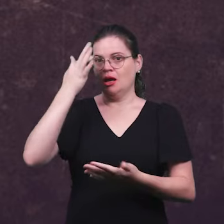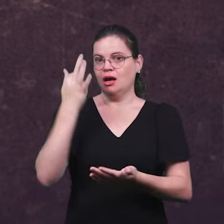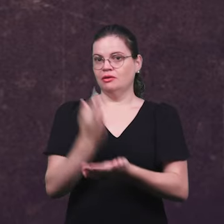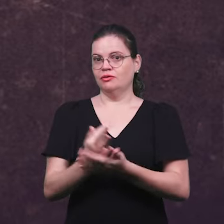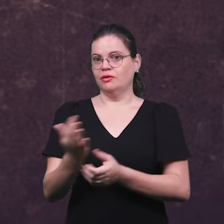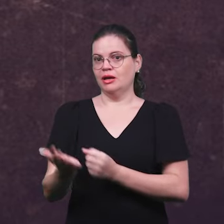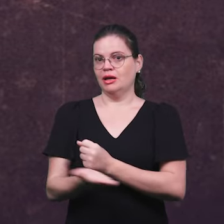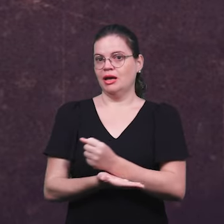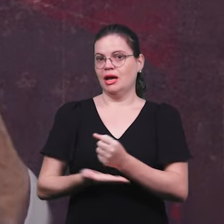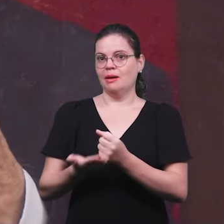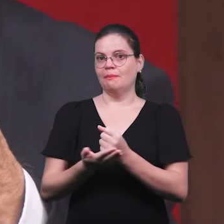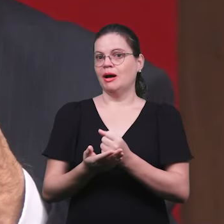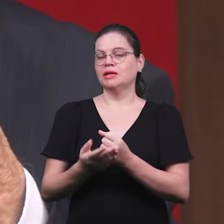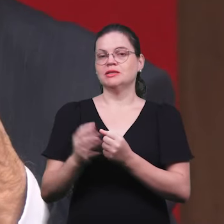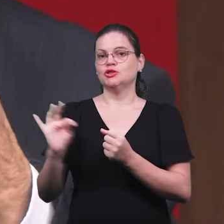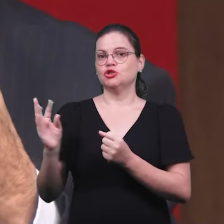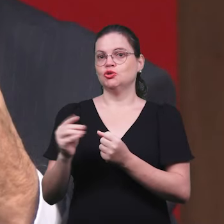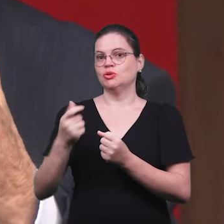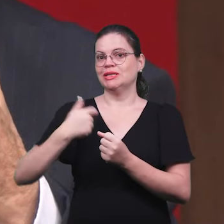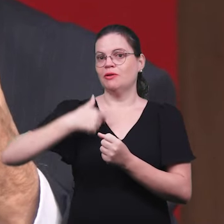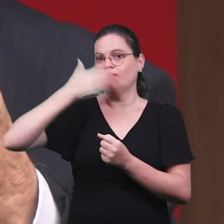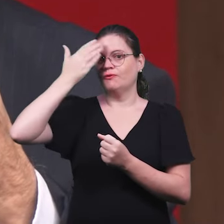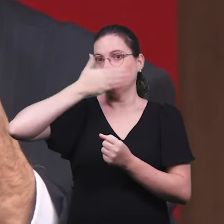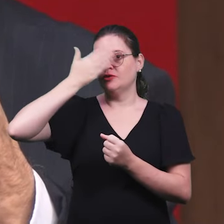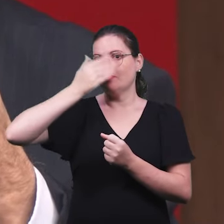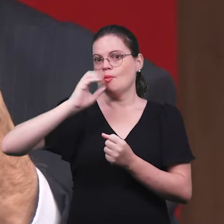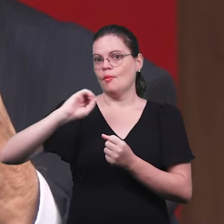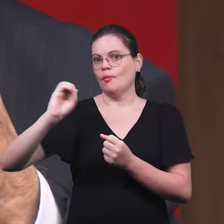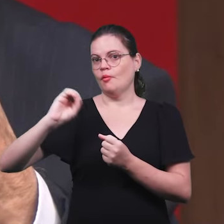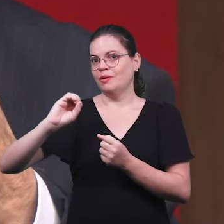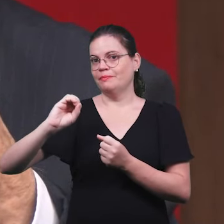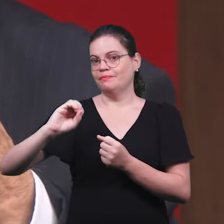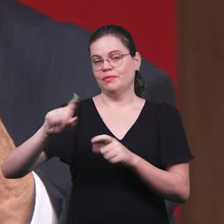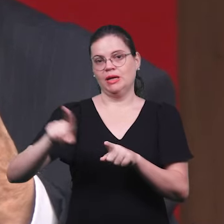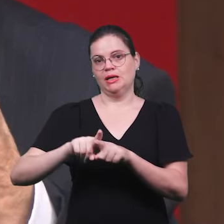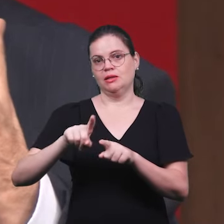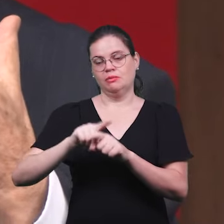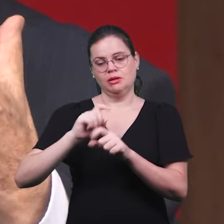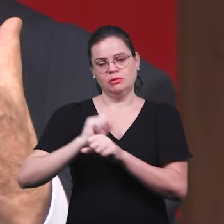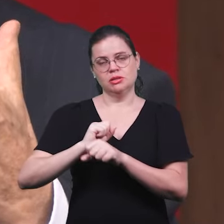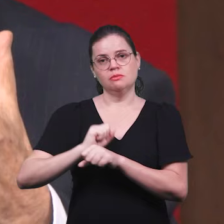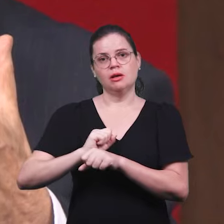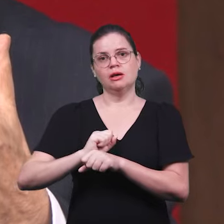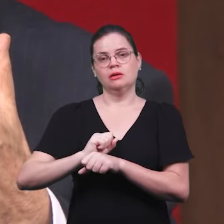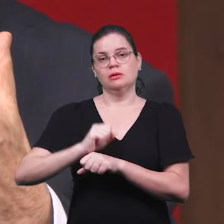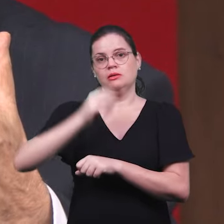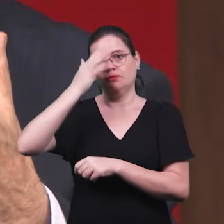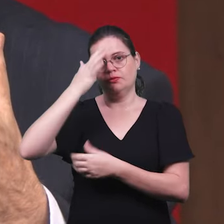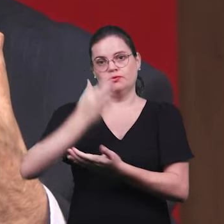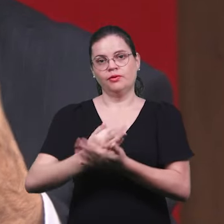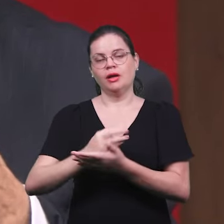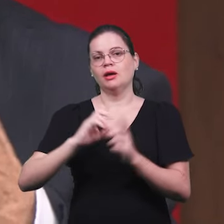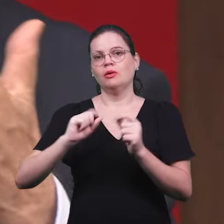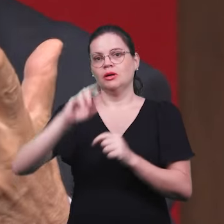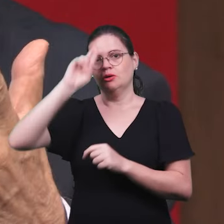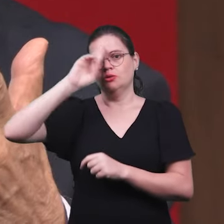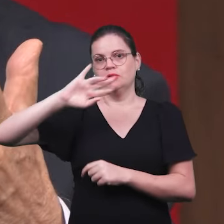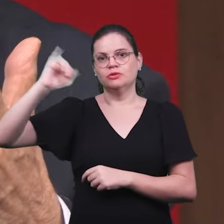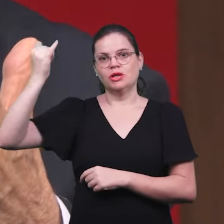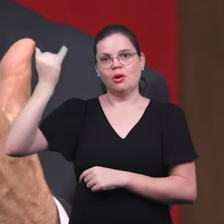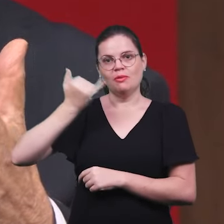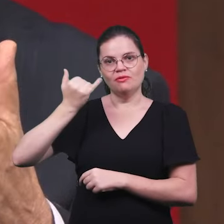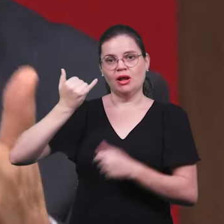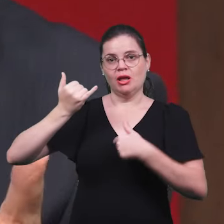esperam. Então, a fé é crer naquilo que o Senhor diz e que não se